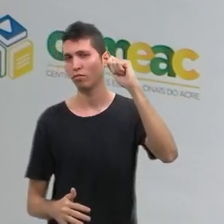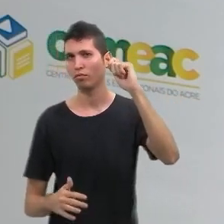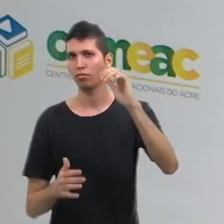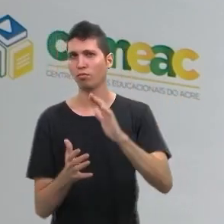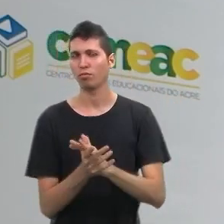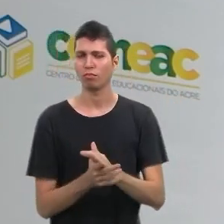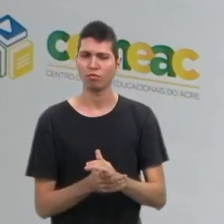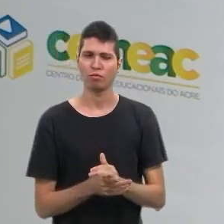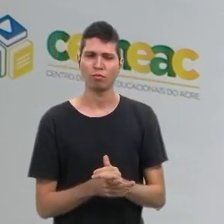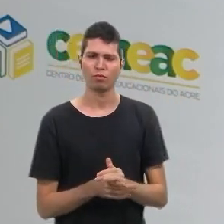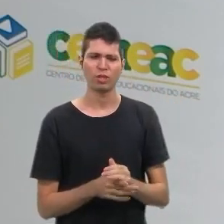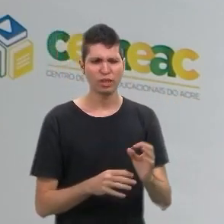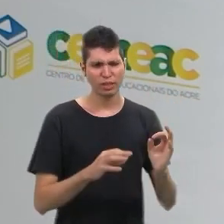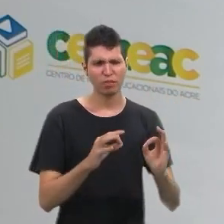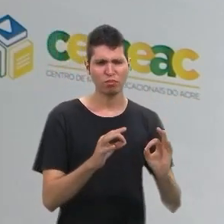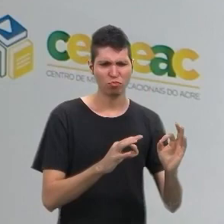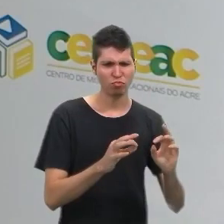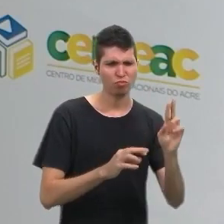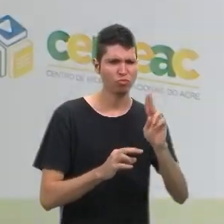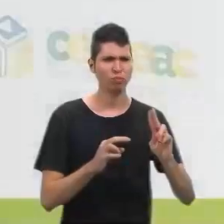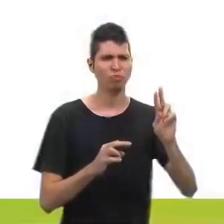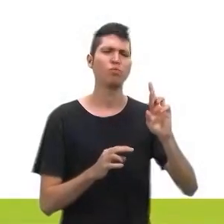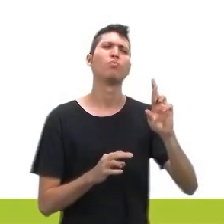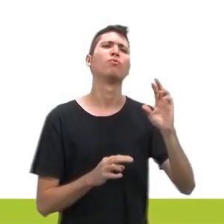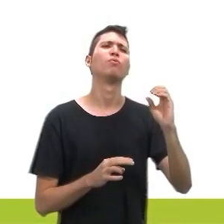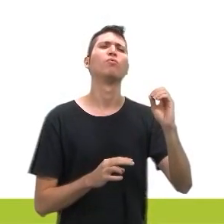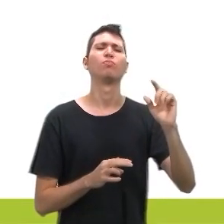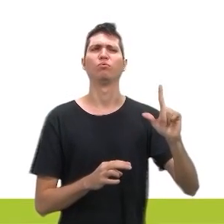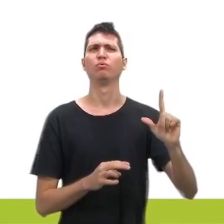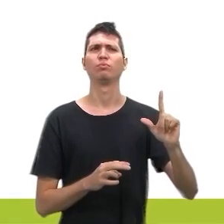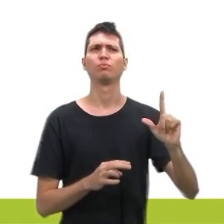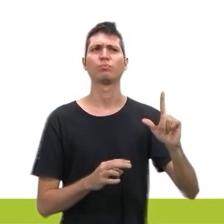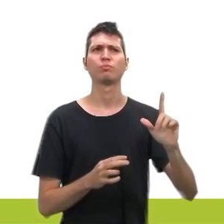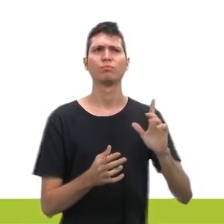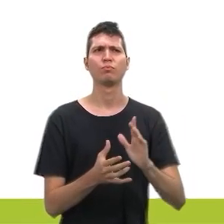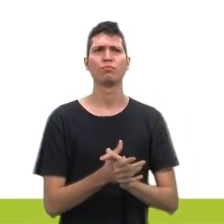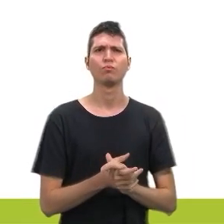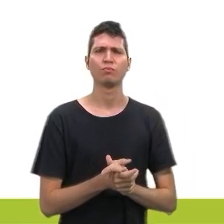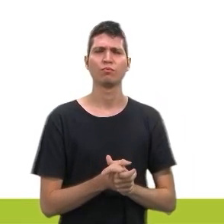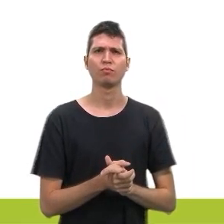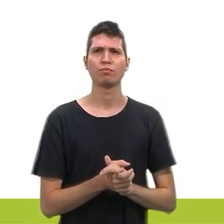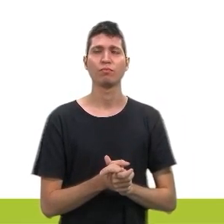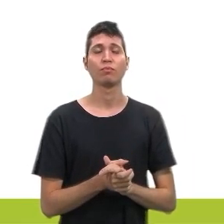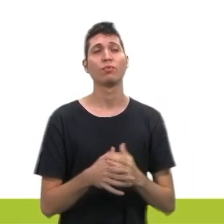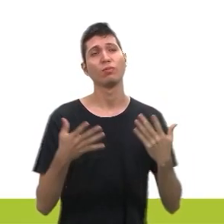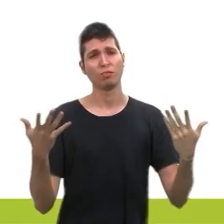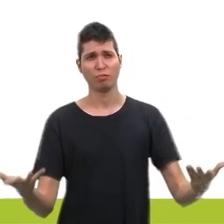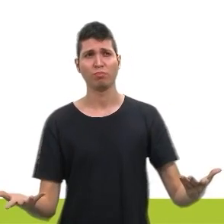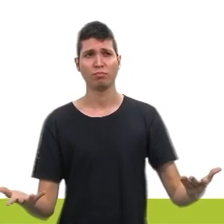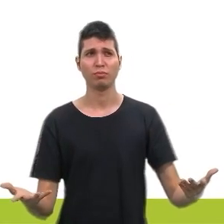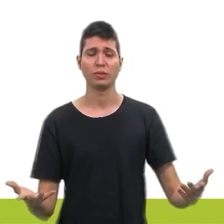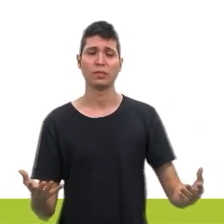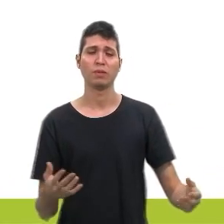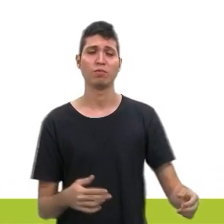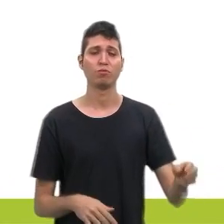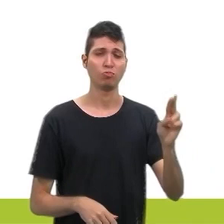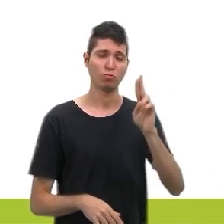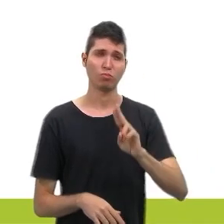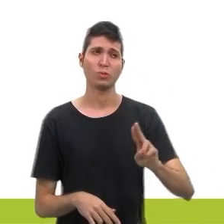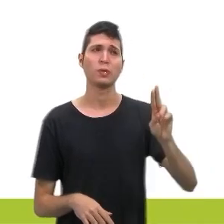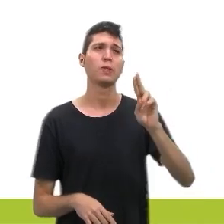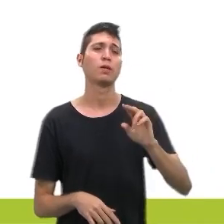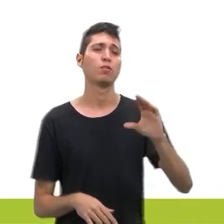era organizar em rol? Fica a dica para vocês, para você não perder tempo quando você se deparar com tabelas e gráficos. Você vai pegar o menor. Quem